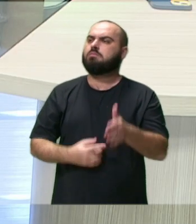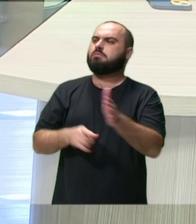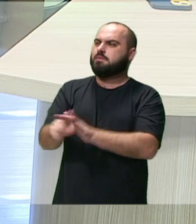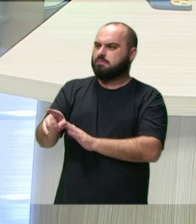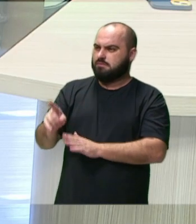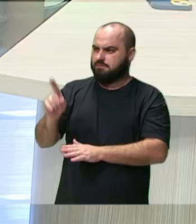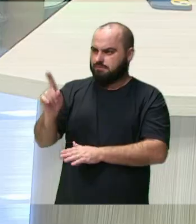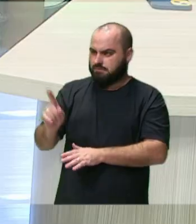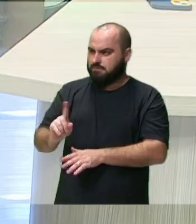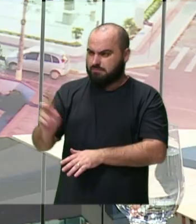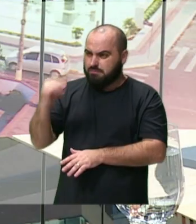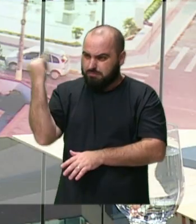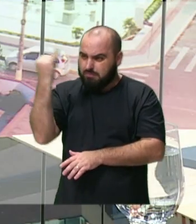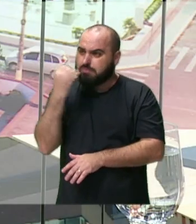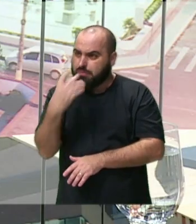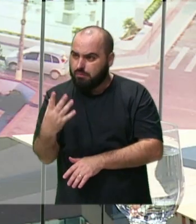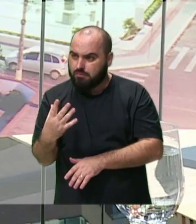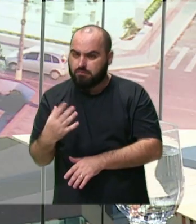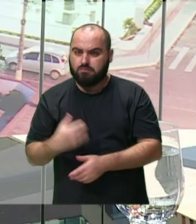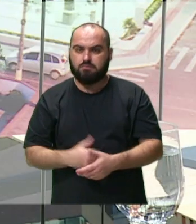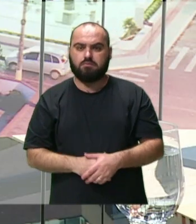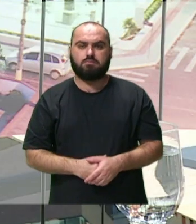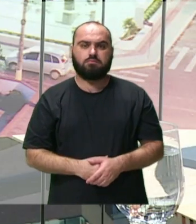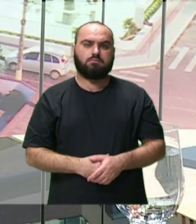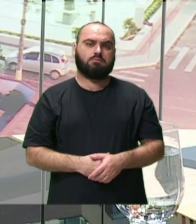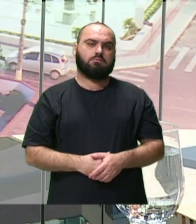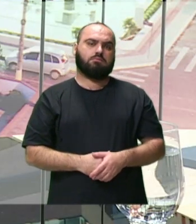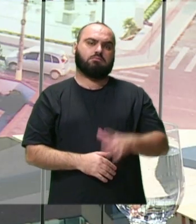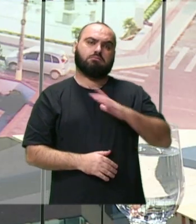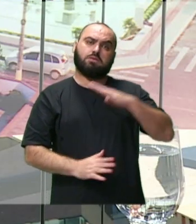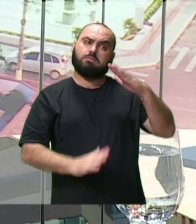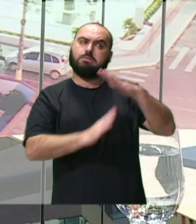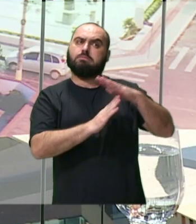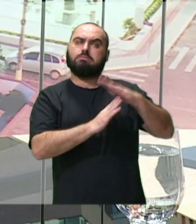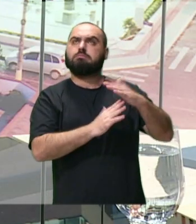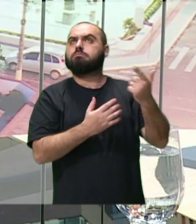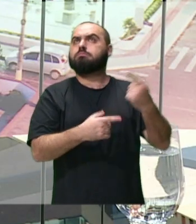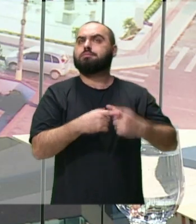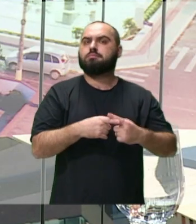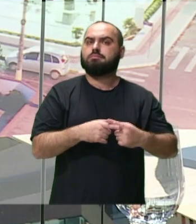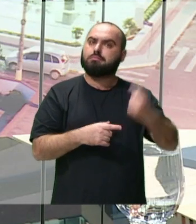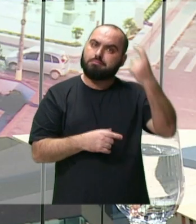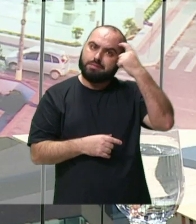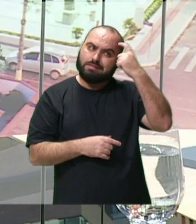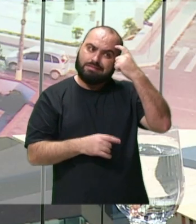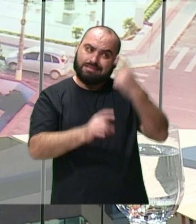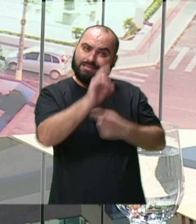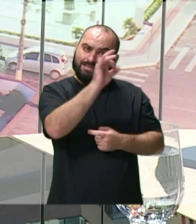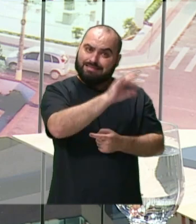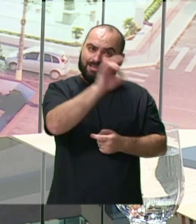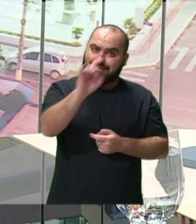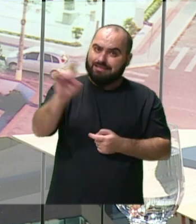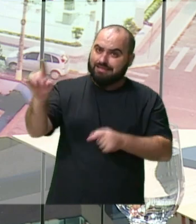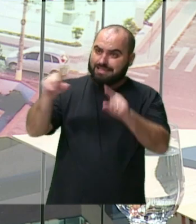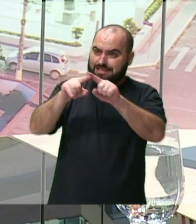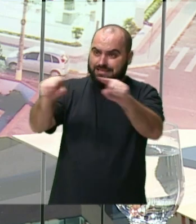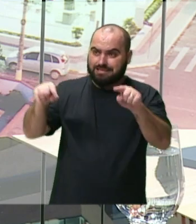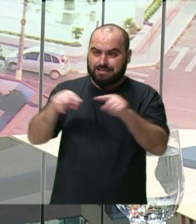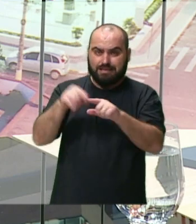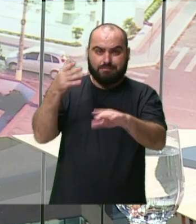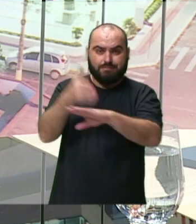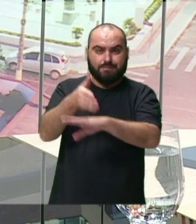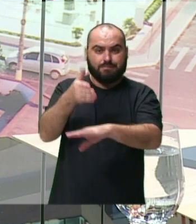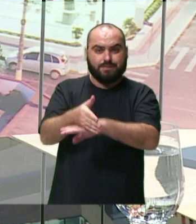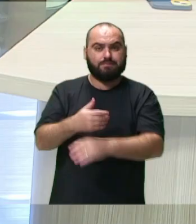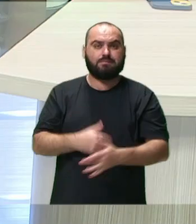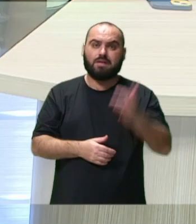valeu a pena? Valeu. E perguntasse também, eu disse que o meu limite era grande. Porque se eu pensasse em cada sala que deveria participar, eu acho que nós